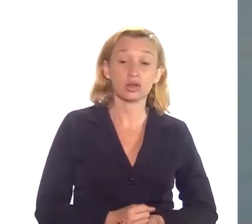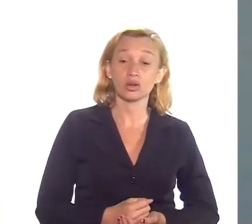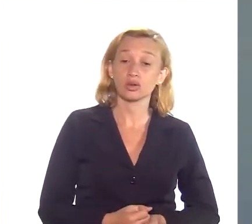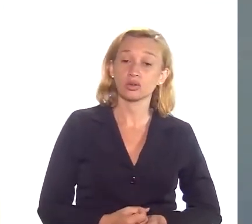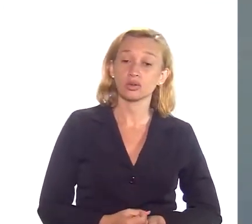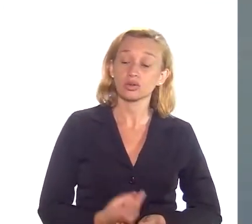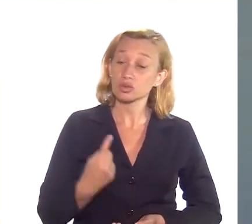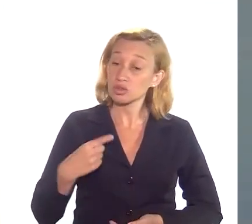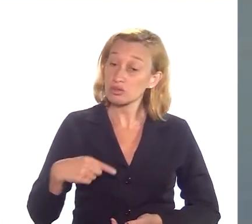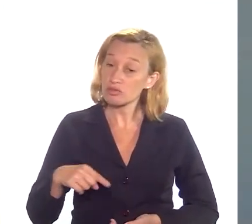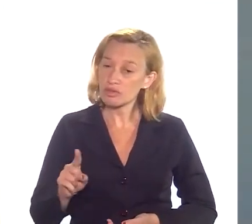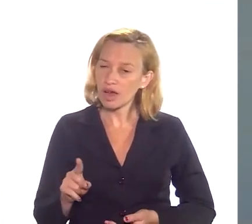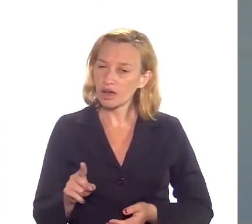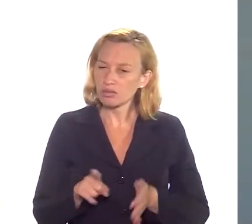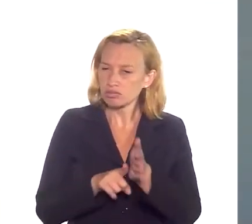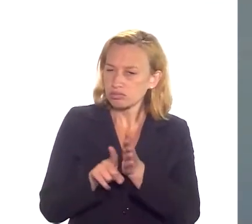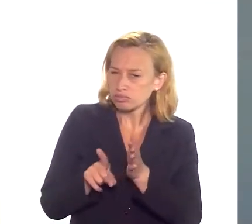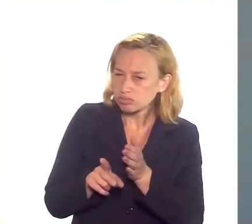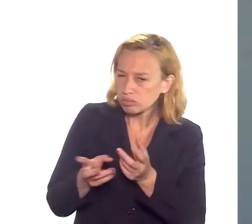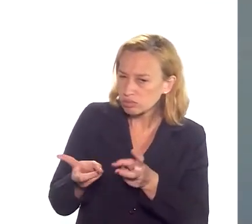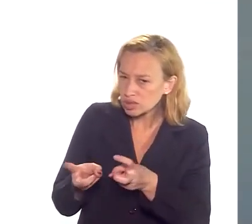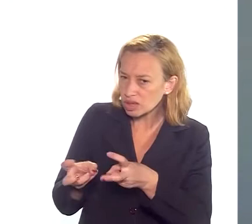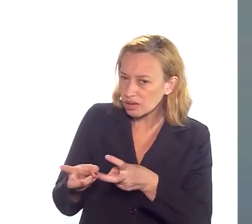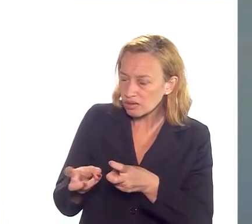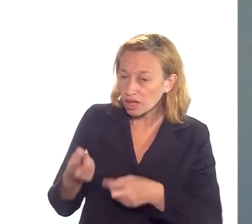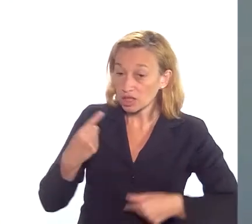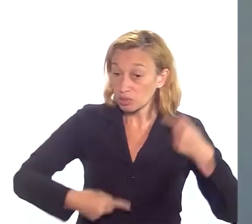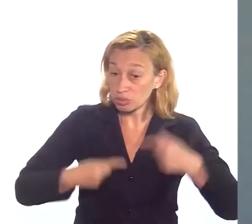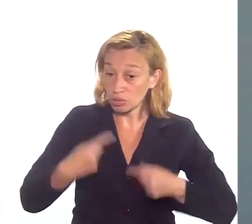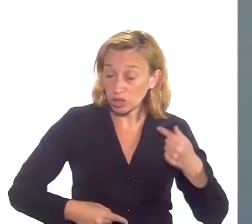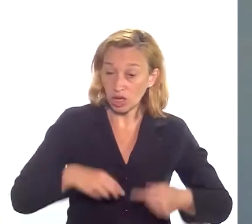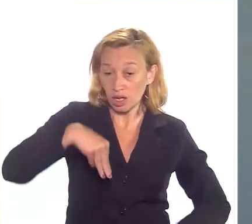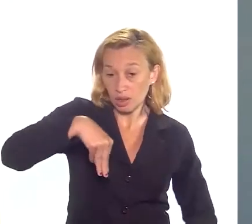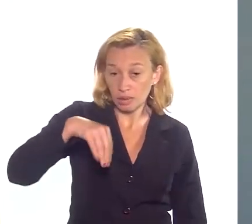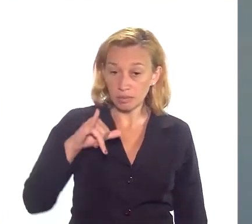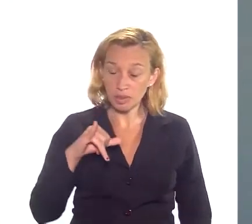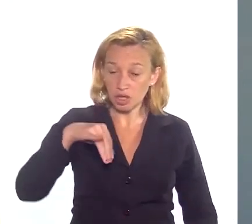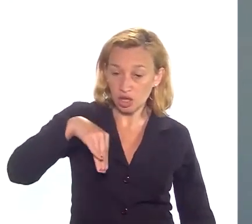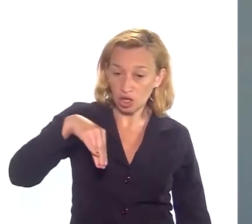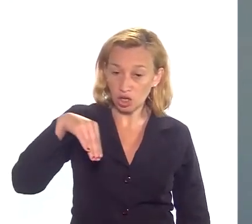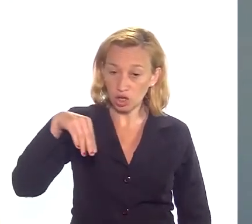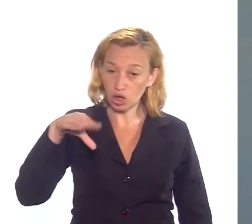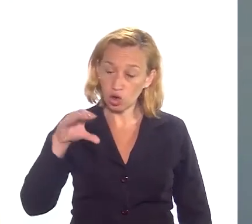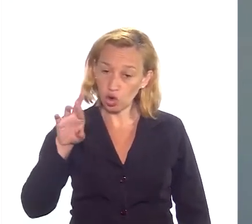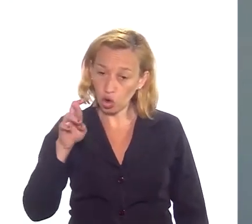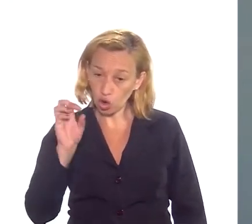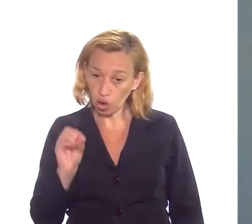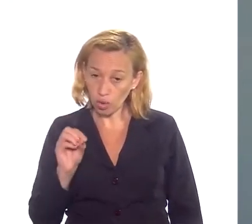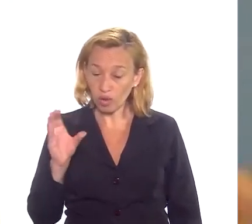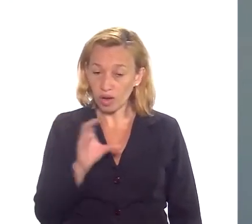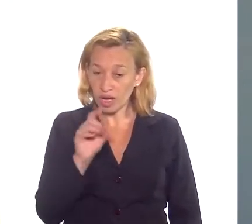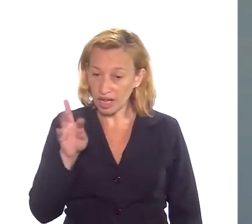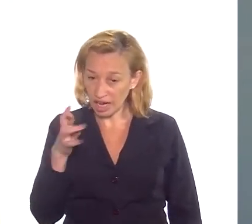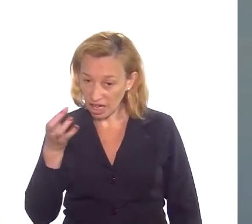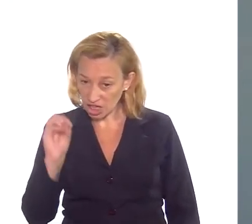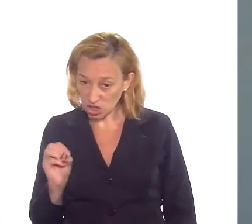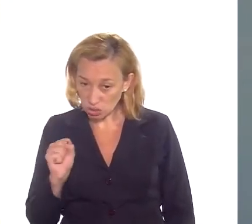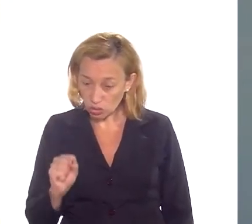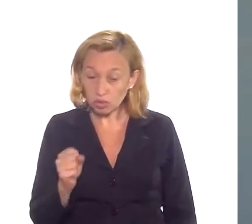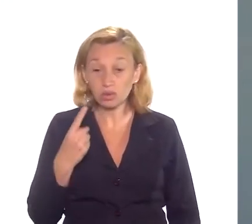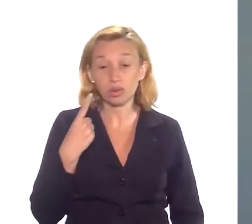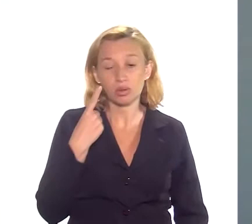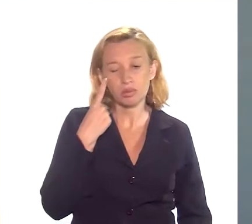coisa curiosa, porque quando a gente vai no histórico das políticas de microcrédito, a gente pensa até no Yunus, que foi Nobel, né,